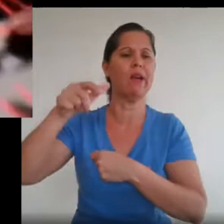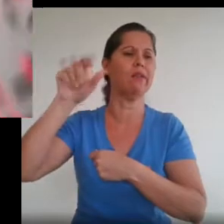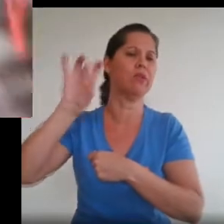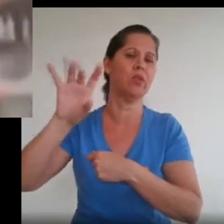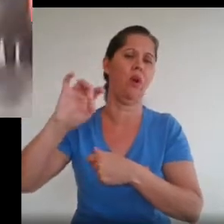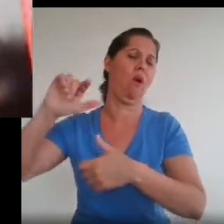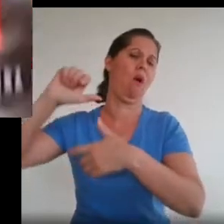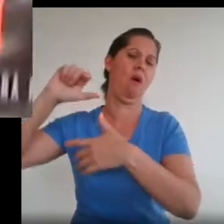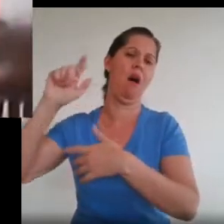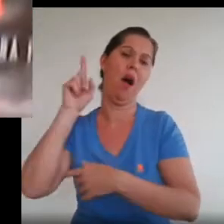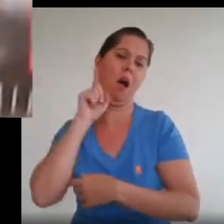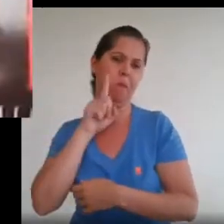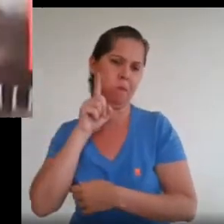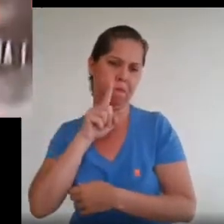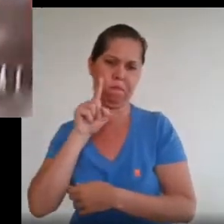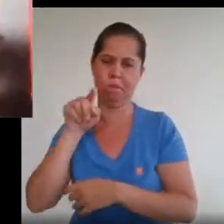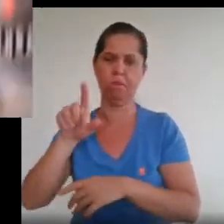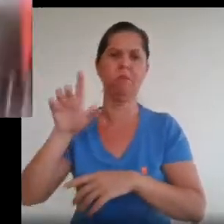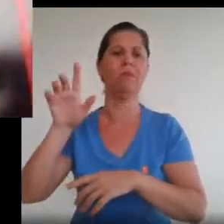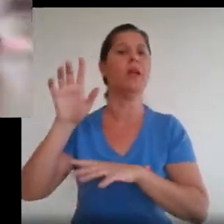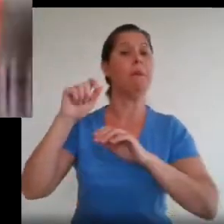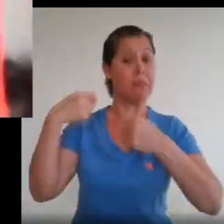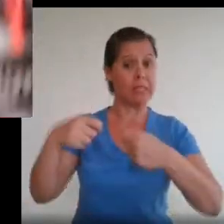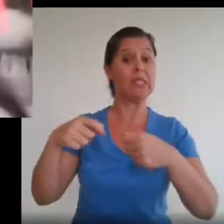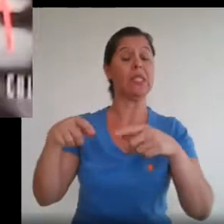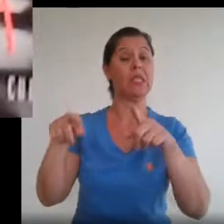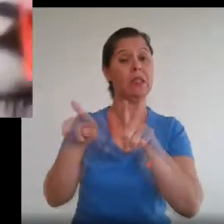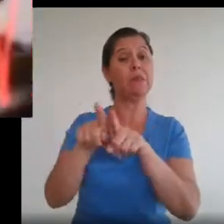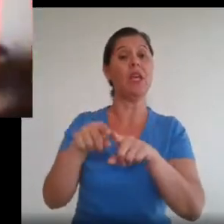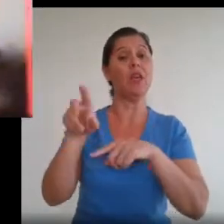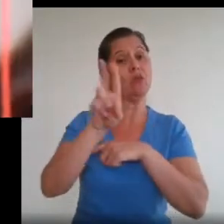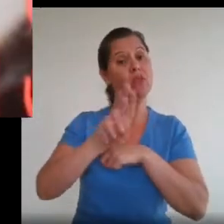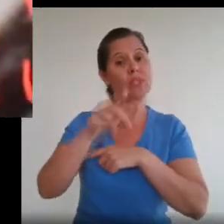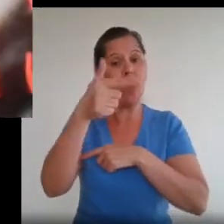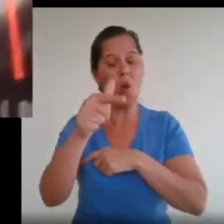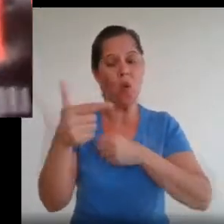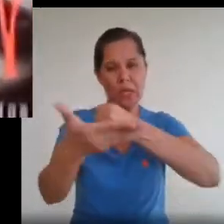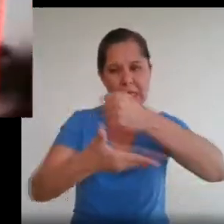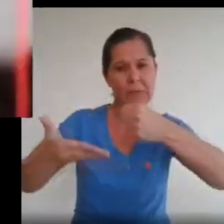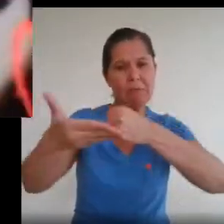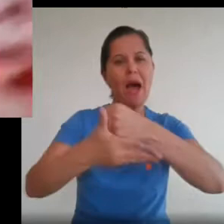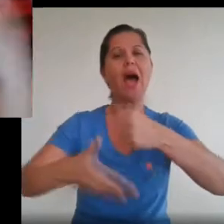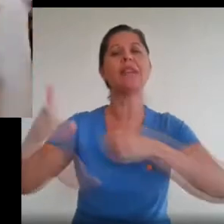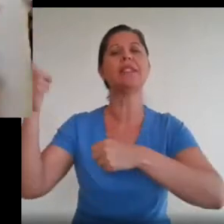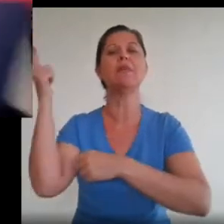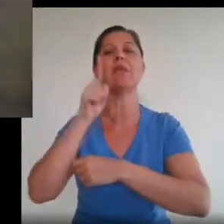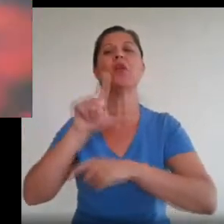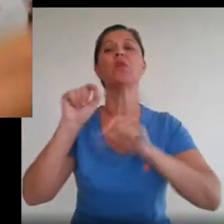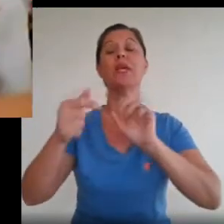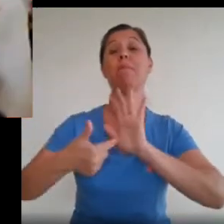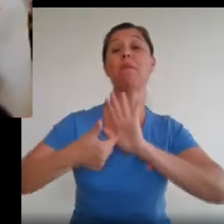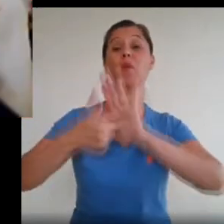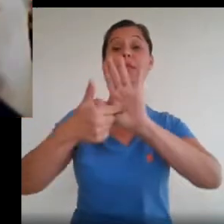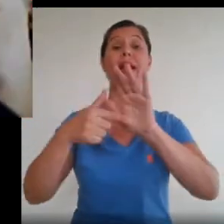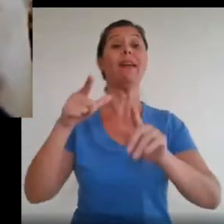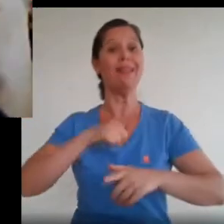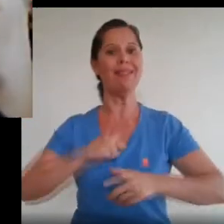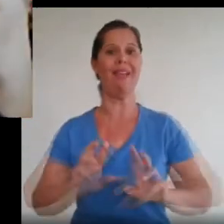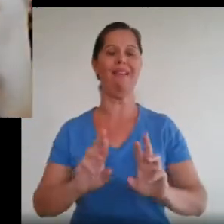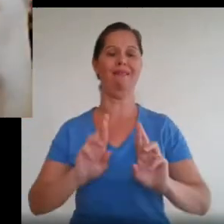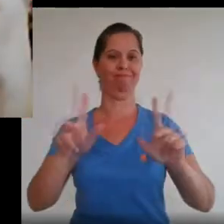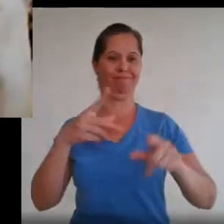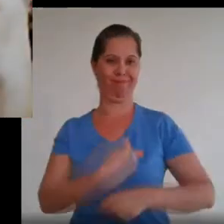americanas, né? Mas a gente tem que estudar o outro até para a gente fazer as nossas